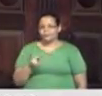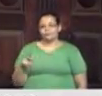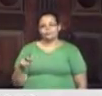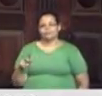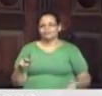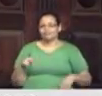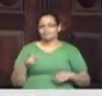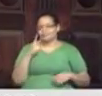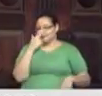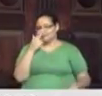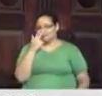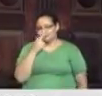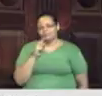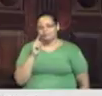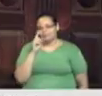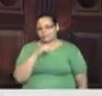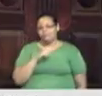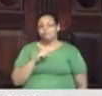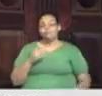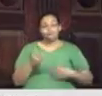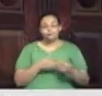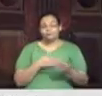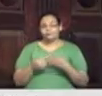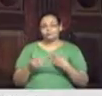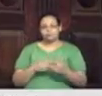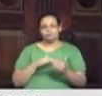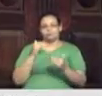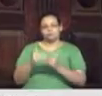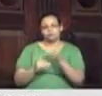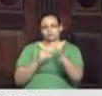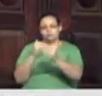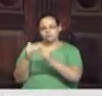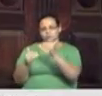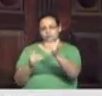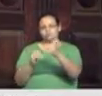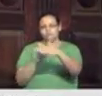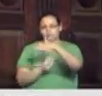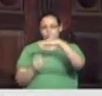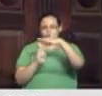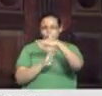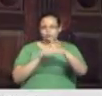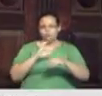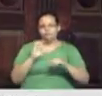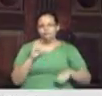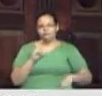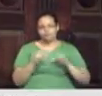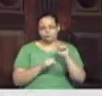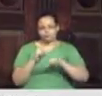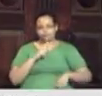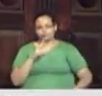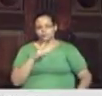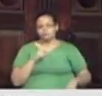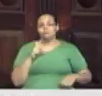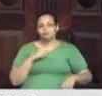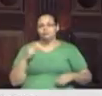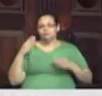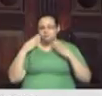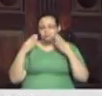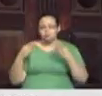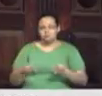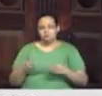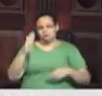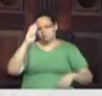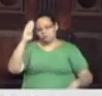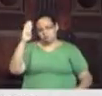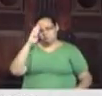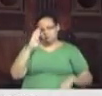equívoco. Por quê? Em qualquer processo de privatização, você tem como objetivo